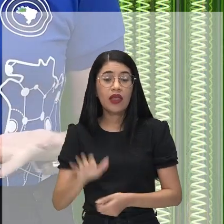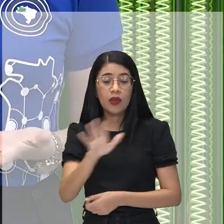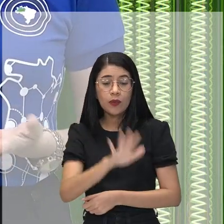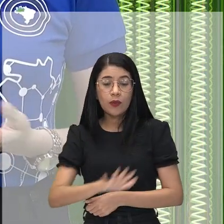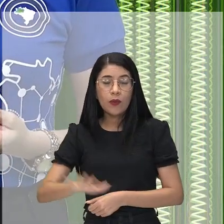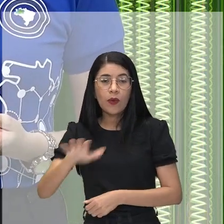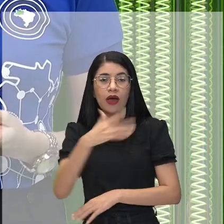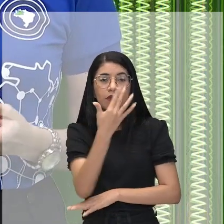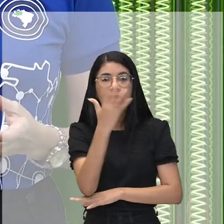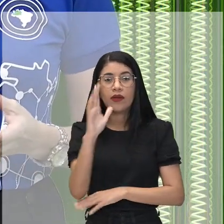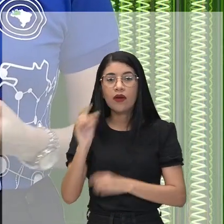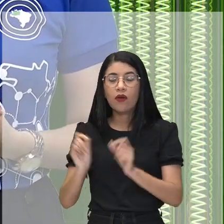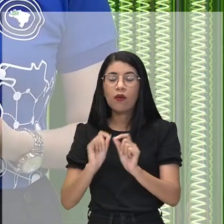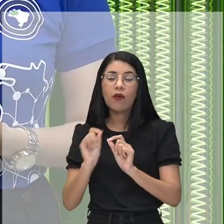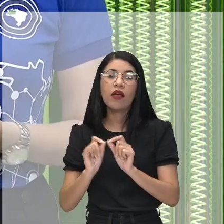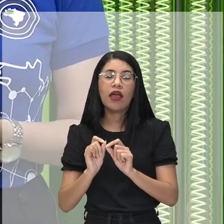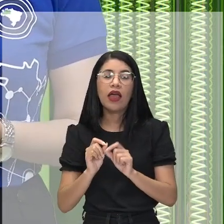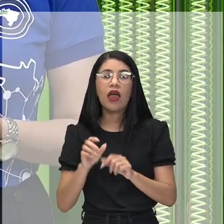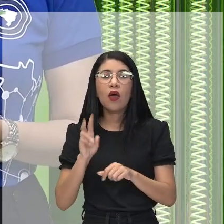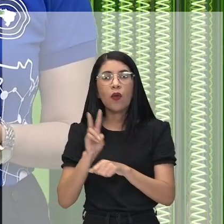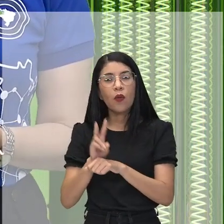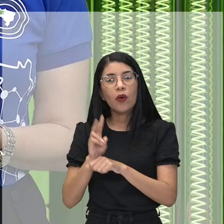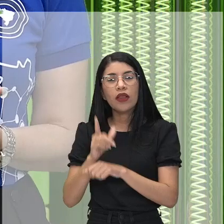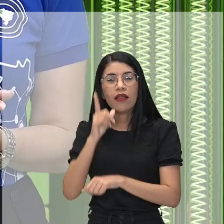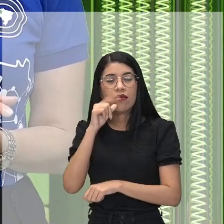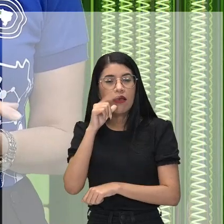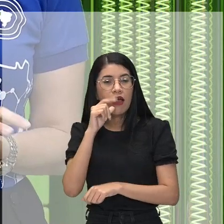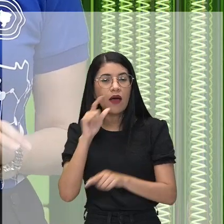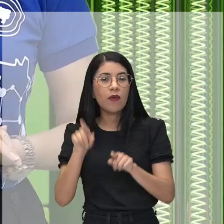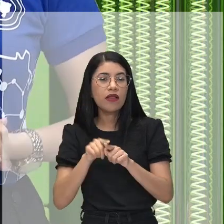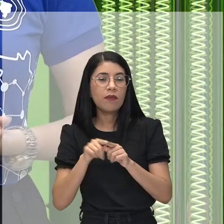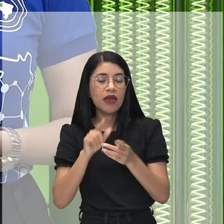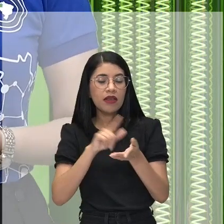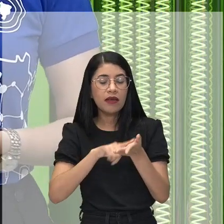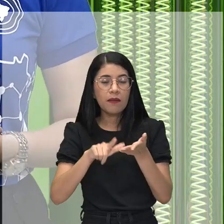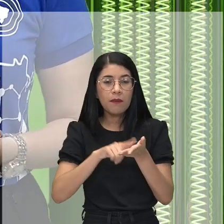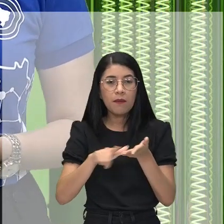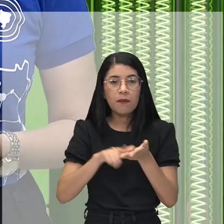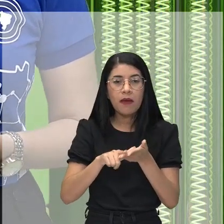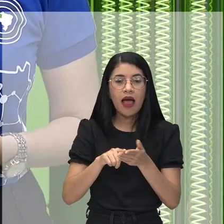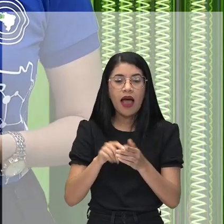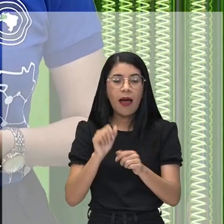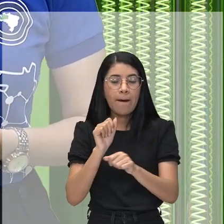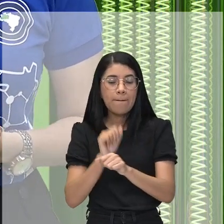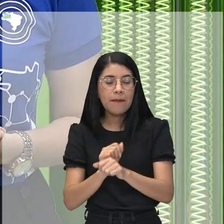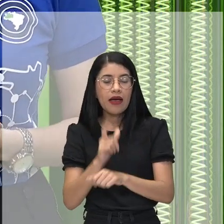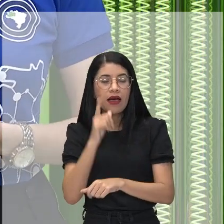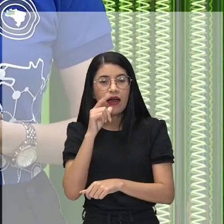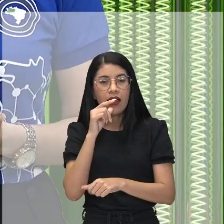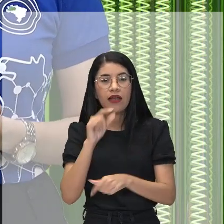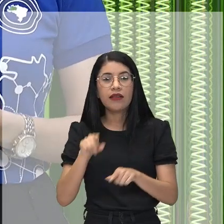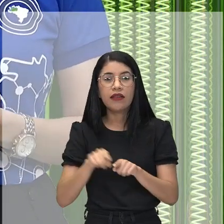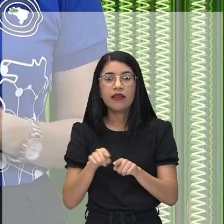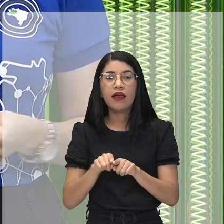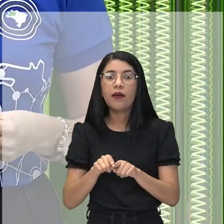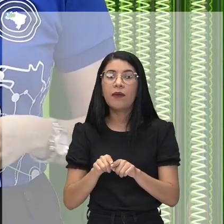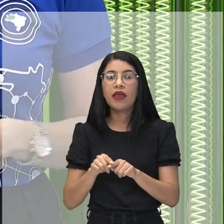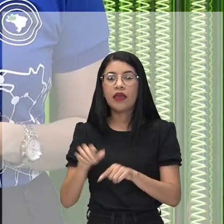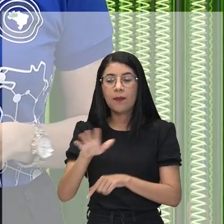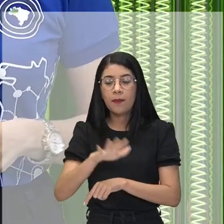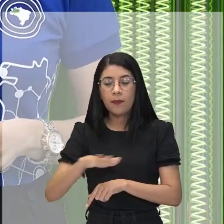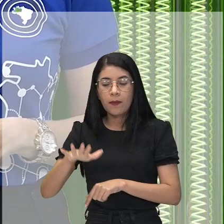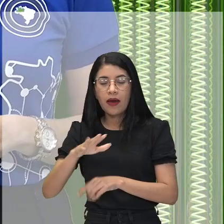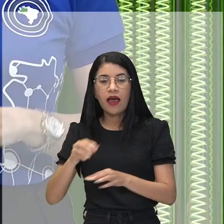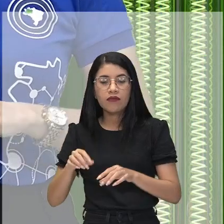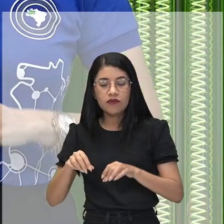promovendo saneamento básico, a eliminação da água estagnada e a manutenção de pastos curtos,